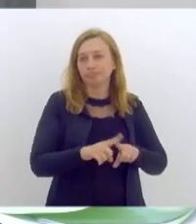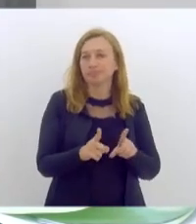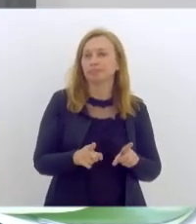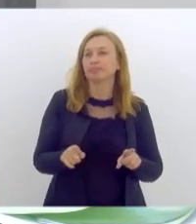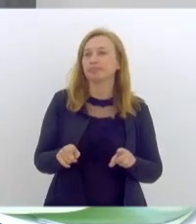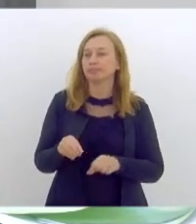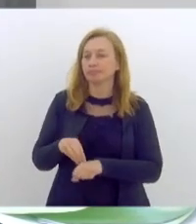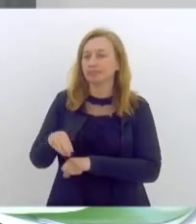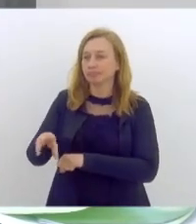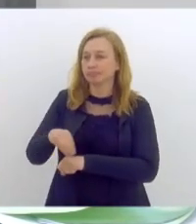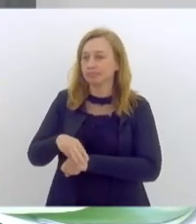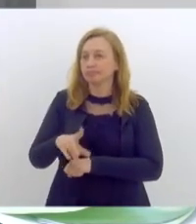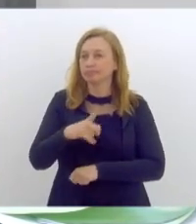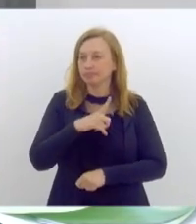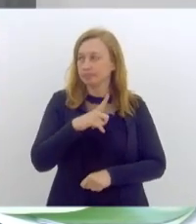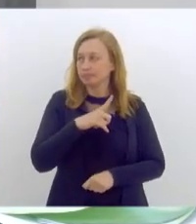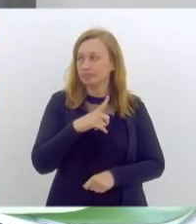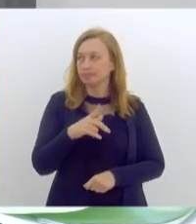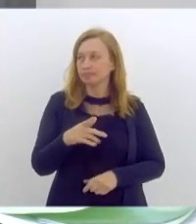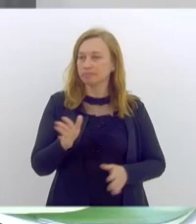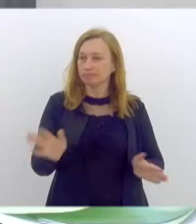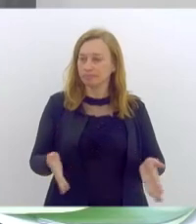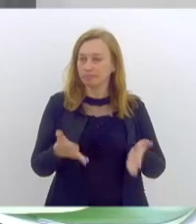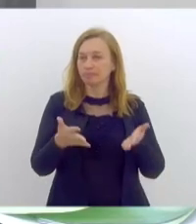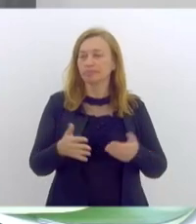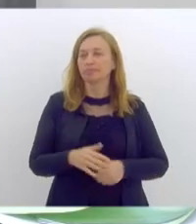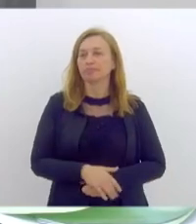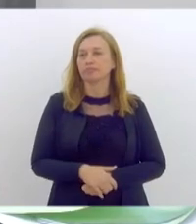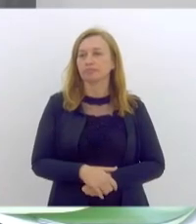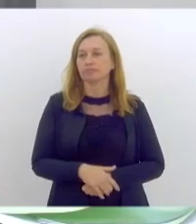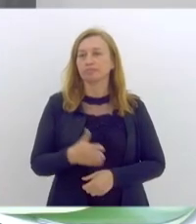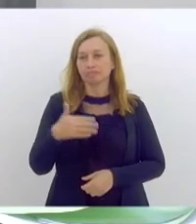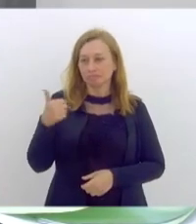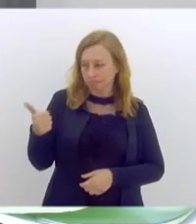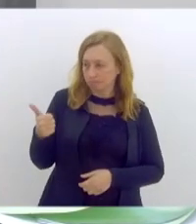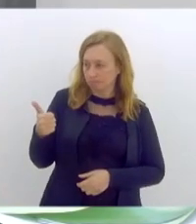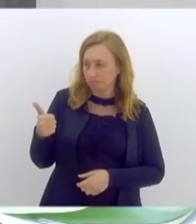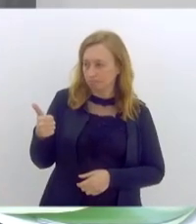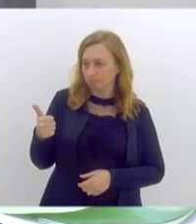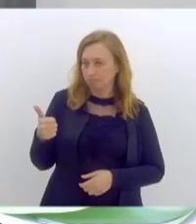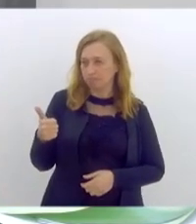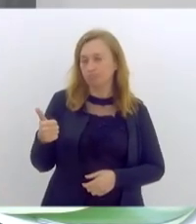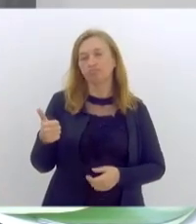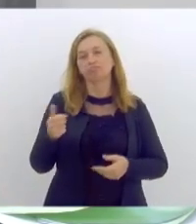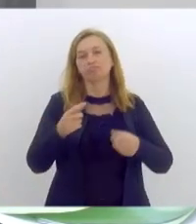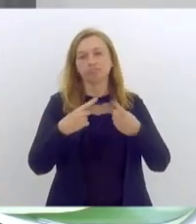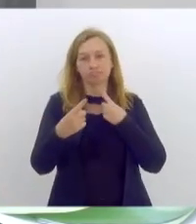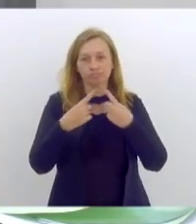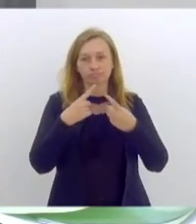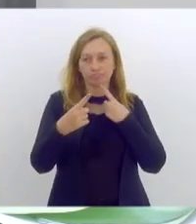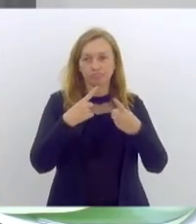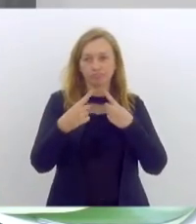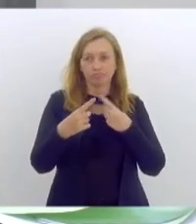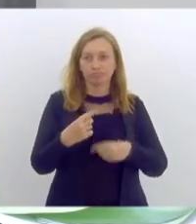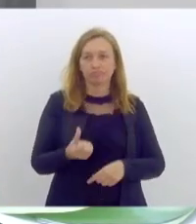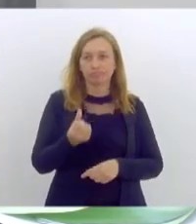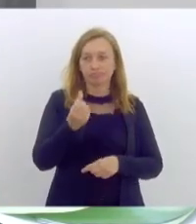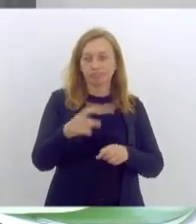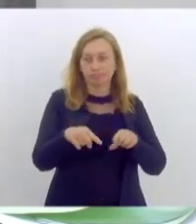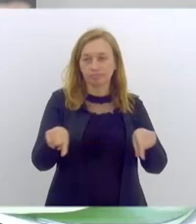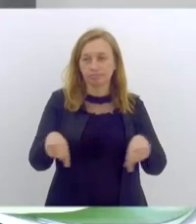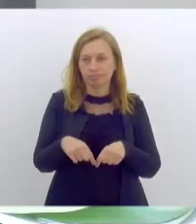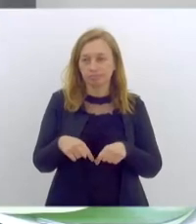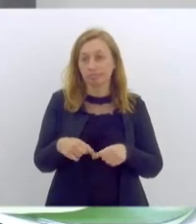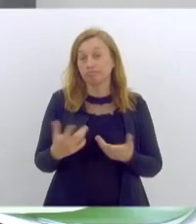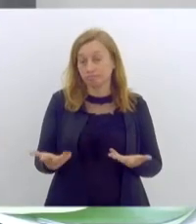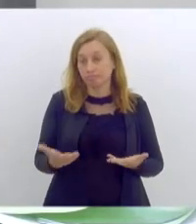tem indicadores para mim de desempenho Melhorou a gente vai discutiu lá seis caixinhas uma que eu